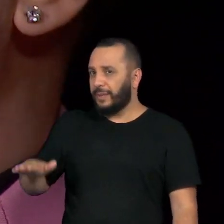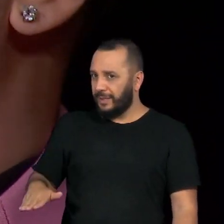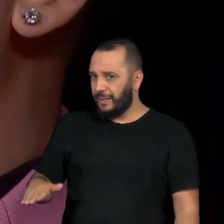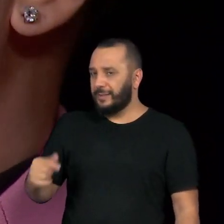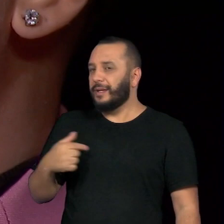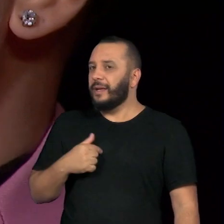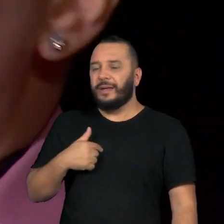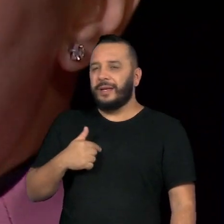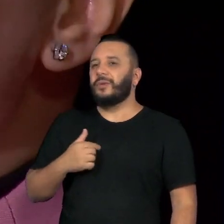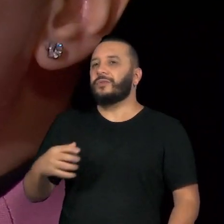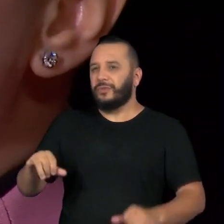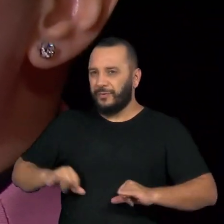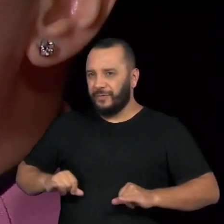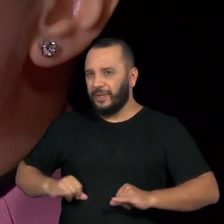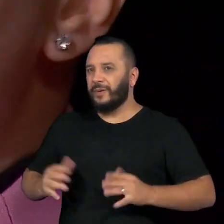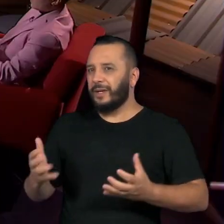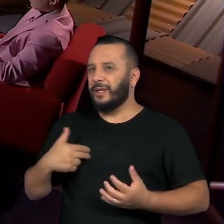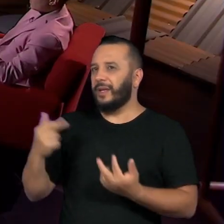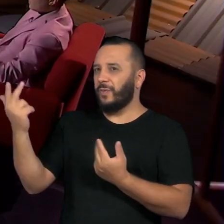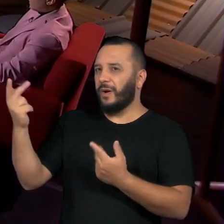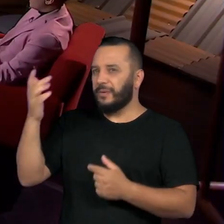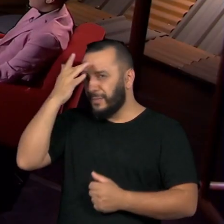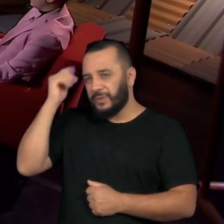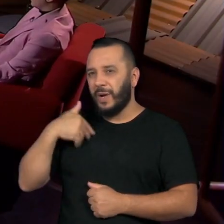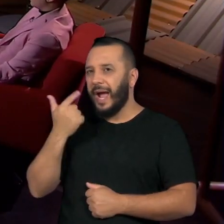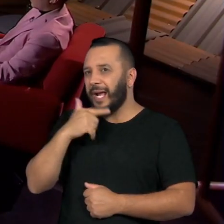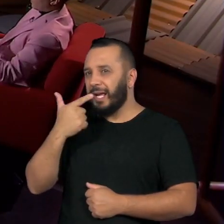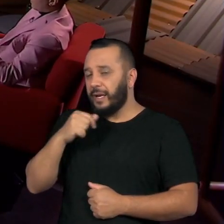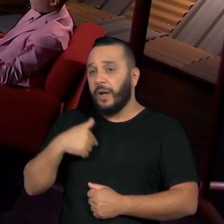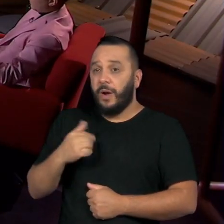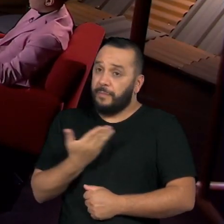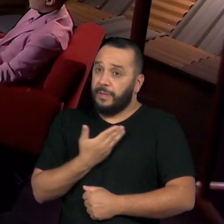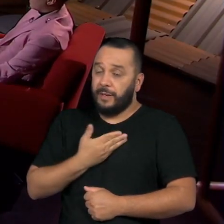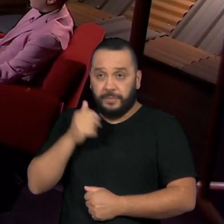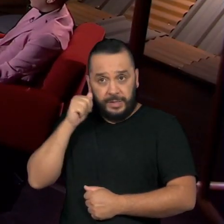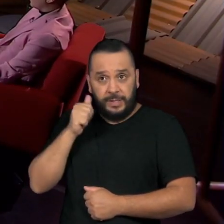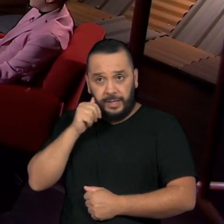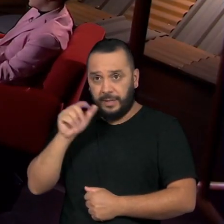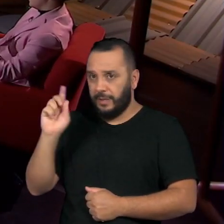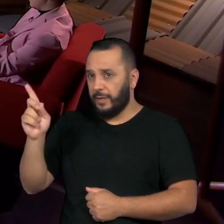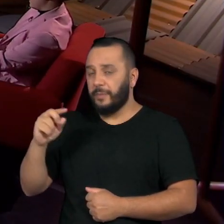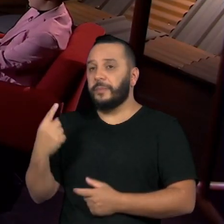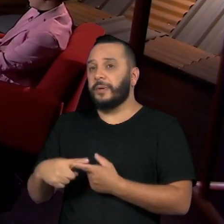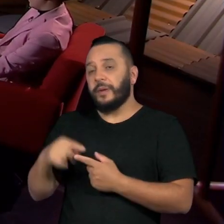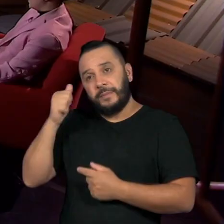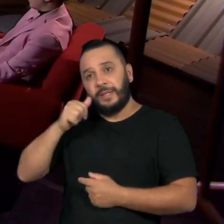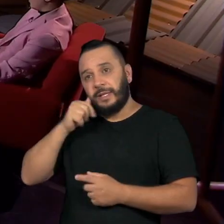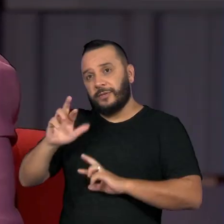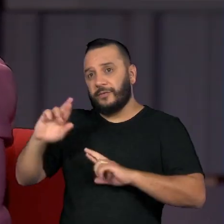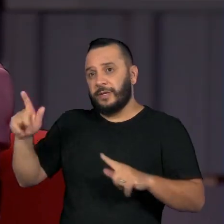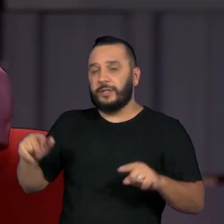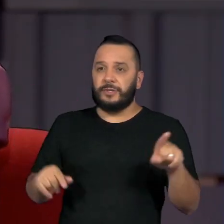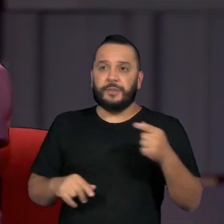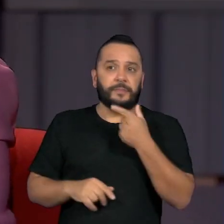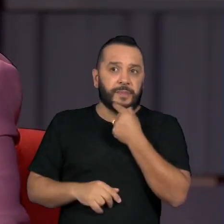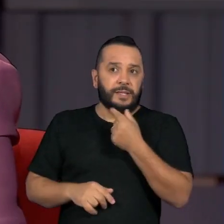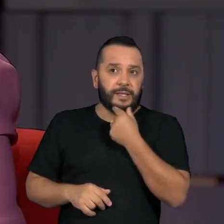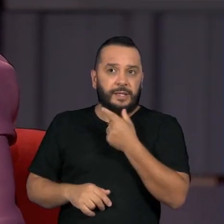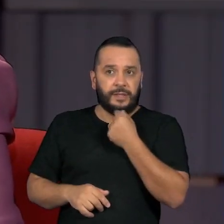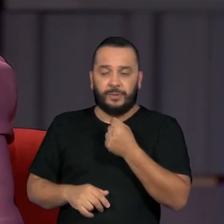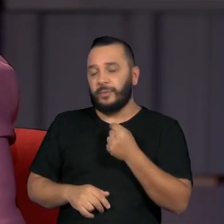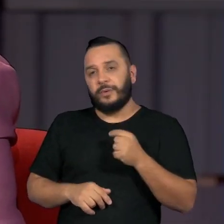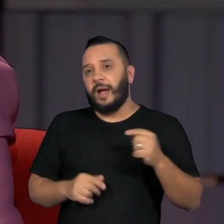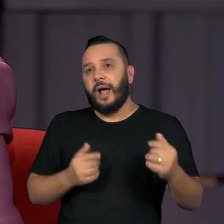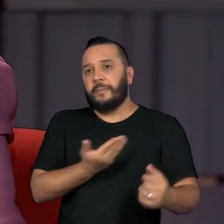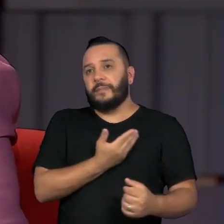queria ser igual. As pessoas riam de mim. Eu não era amiga das meninas, porque eu era uma menina esquisita. Eu não era amiga dos meninos, porque eu era uma menina.